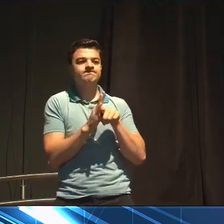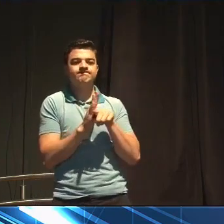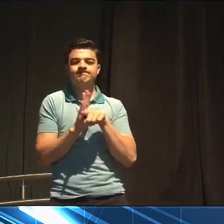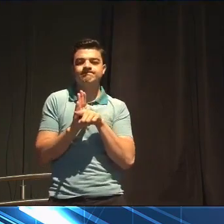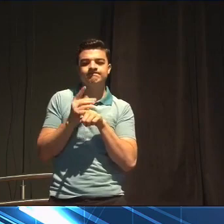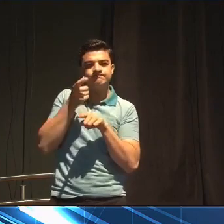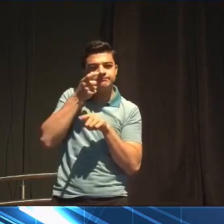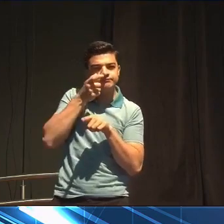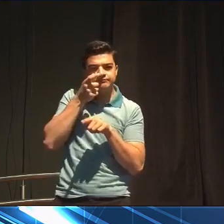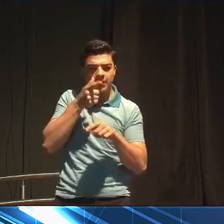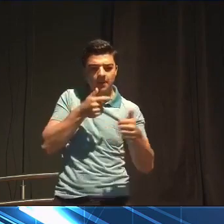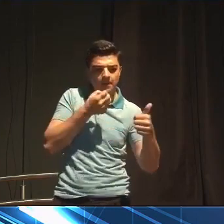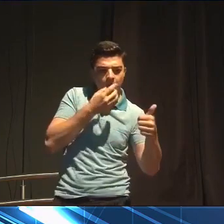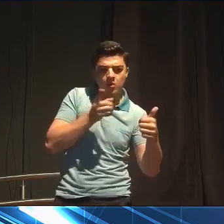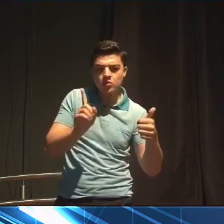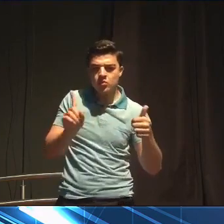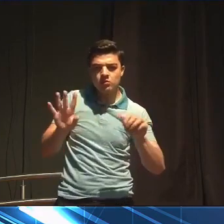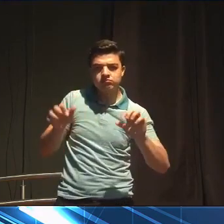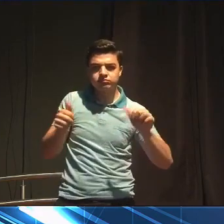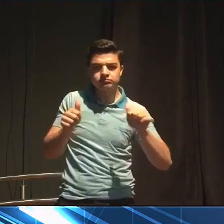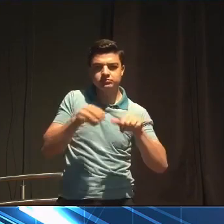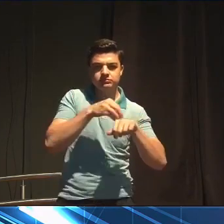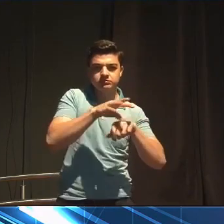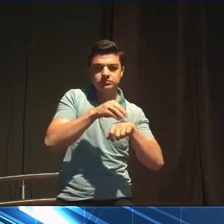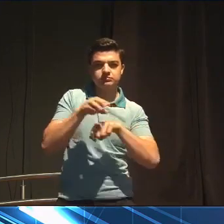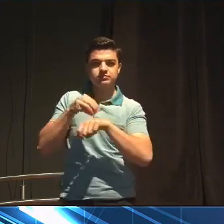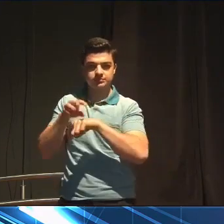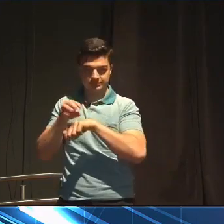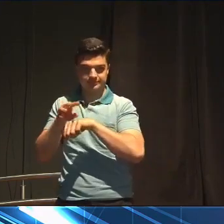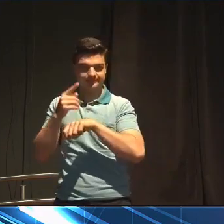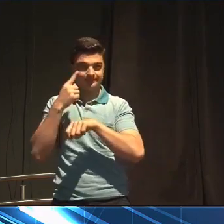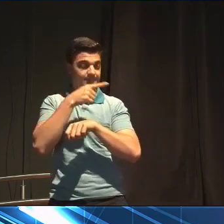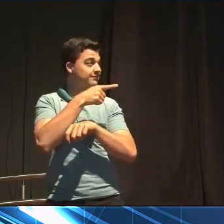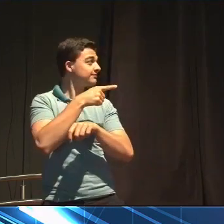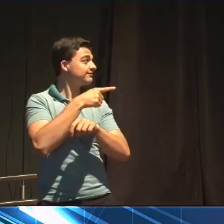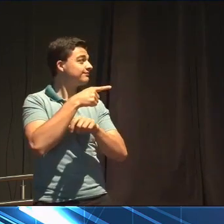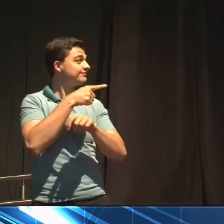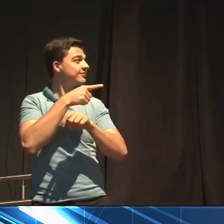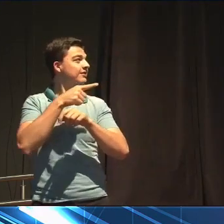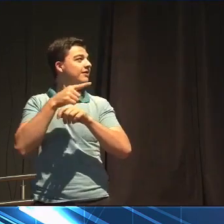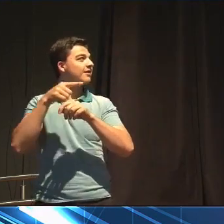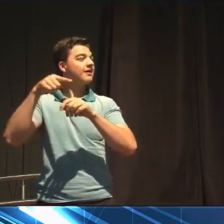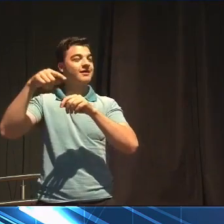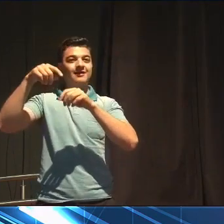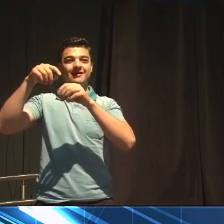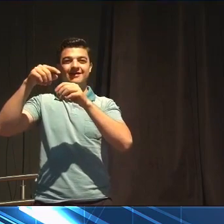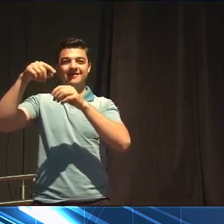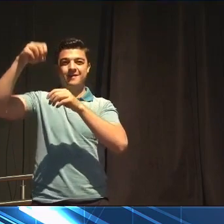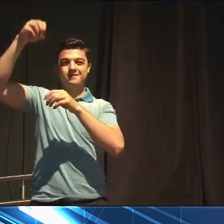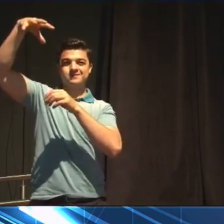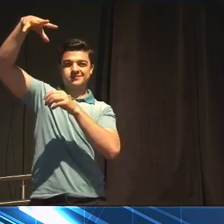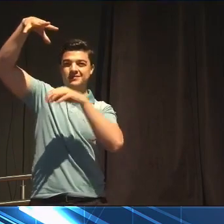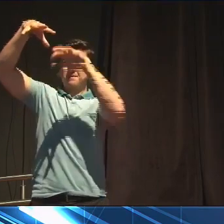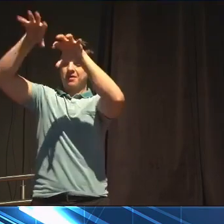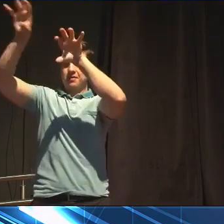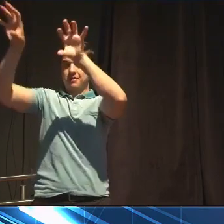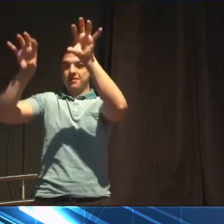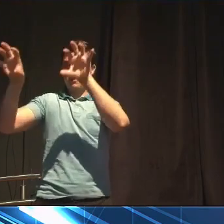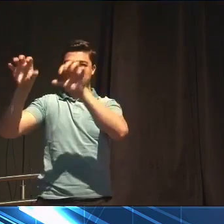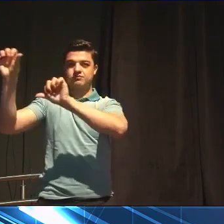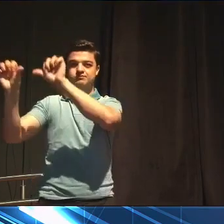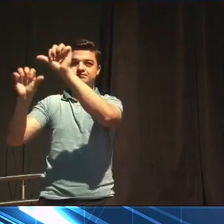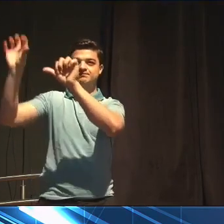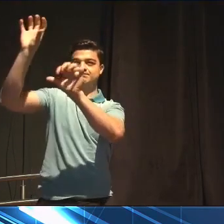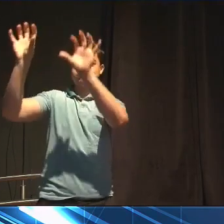ficou legal, não ficou". Vocês vão ver que vai ser alterada a estrutura da luminária ali, e imediatamente quem está mexendo